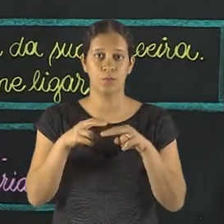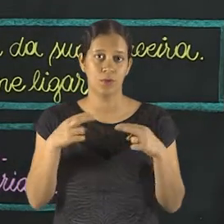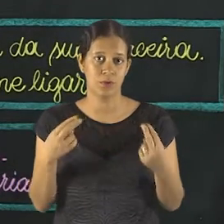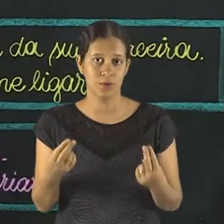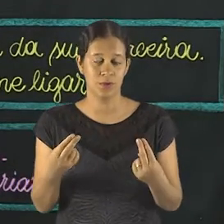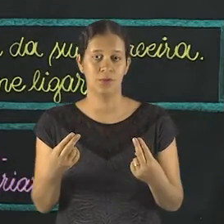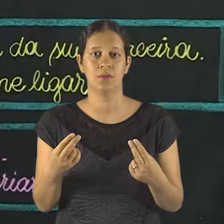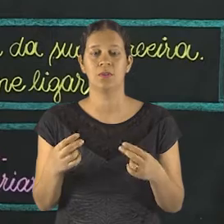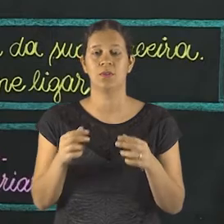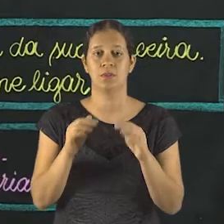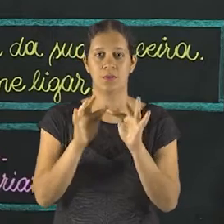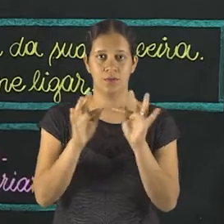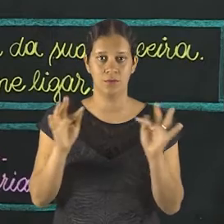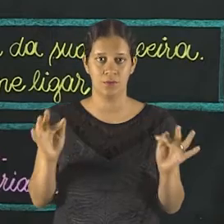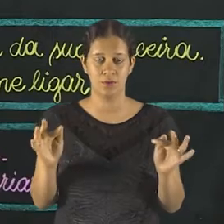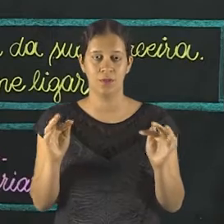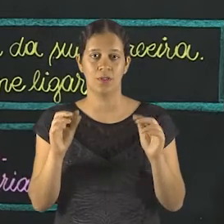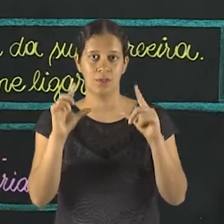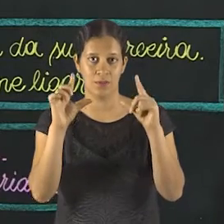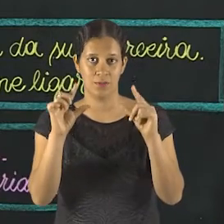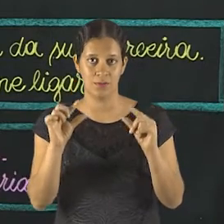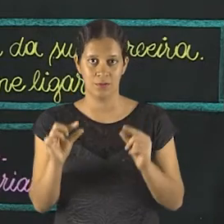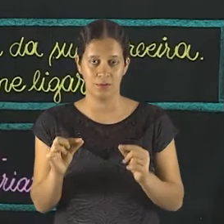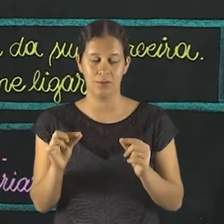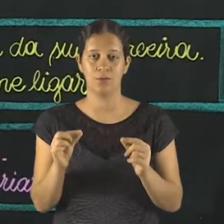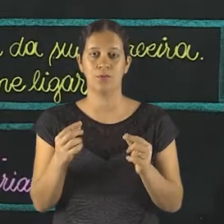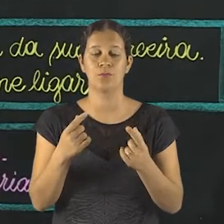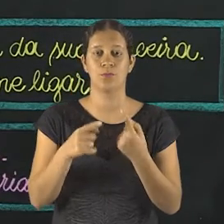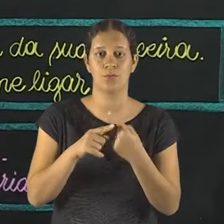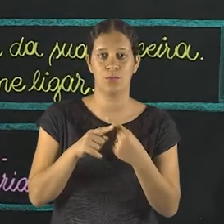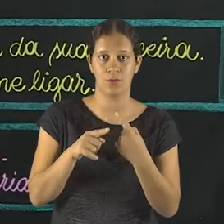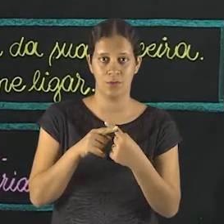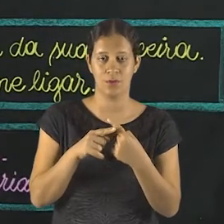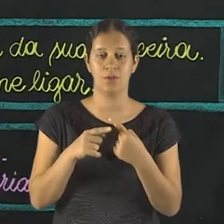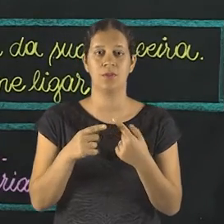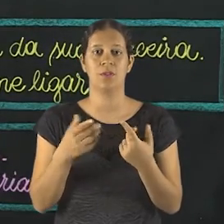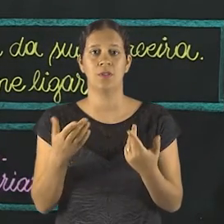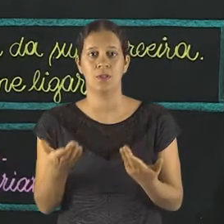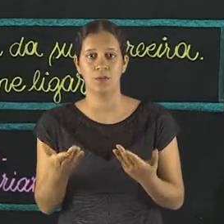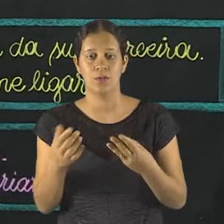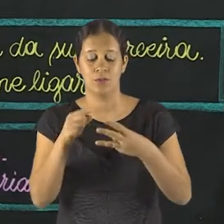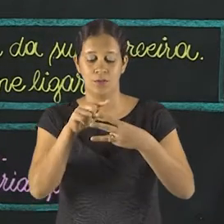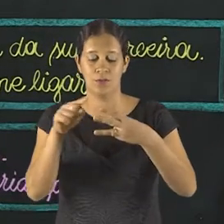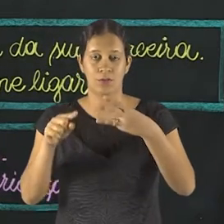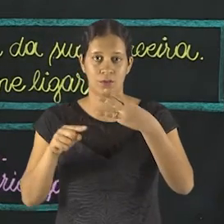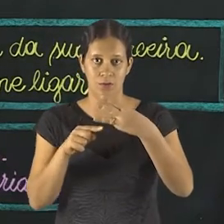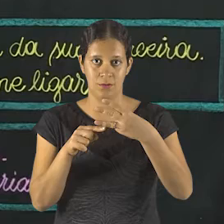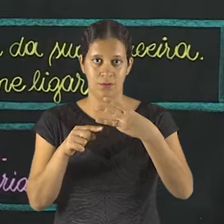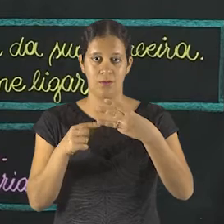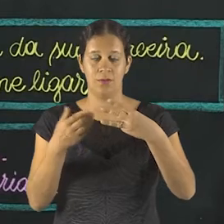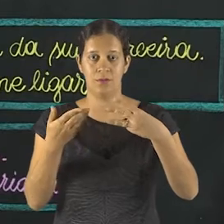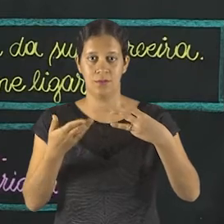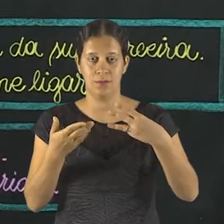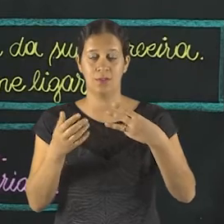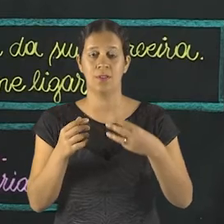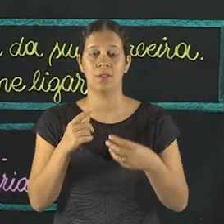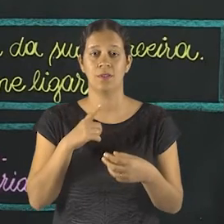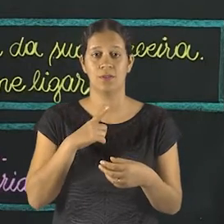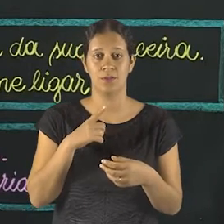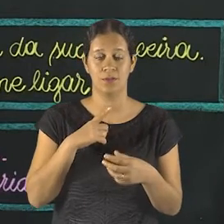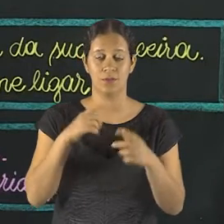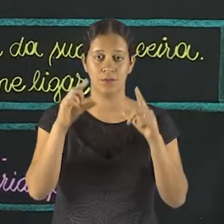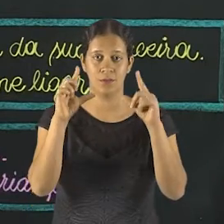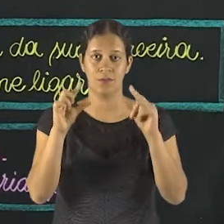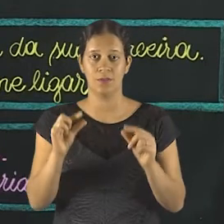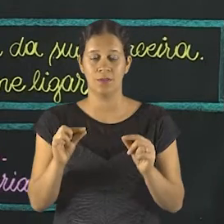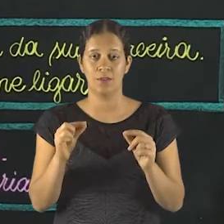orações ganham o nome de reduzida de gerúndio, reduzida de particípio, reduzida de infinitivo. As orações reduzidas